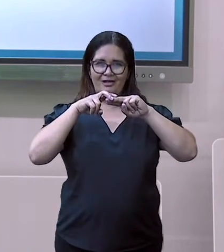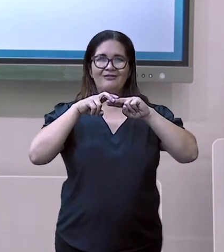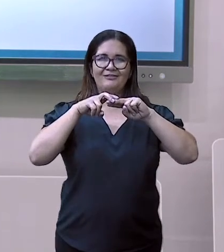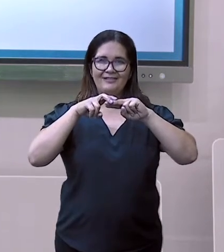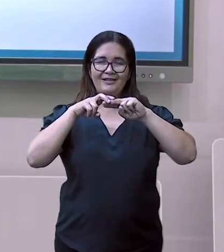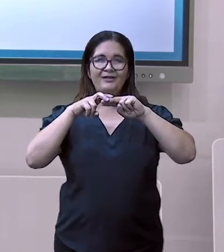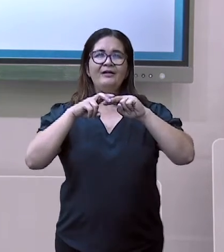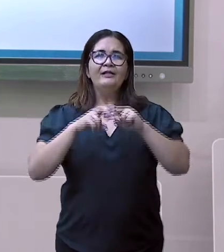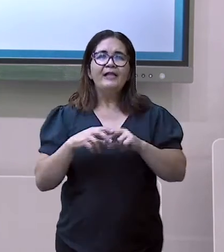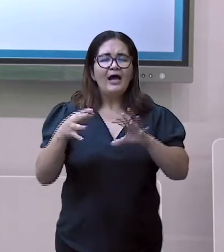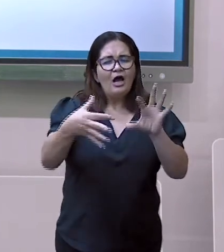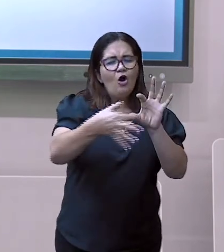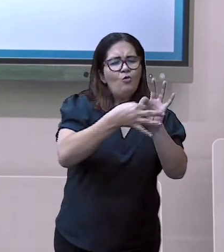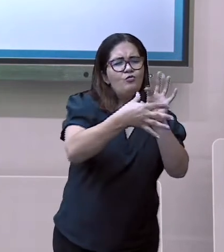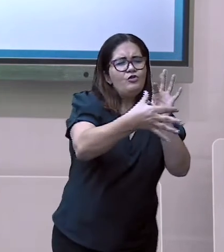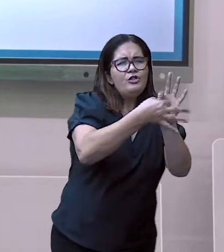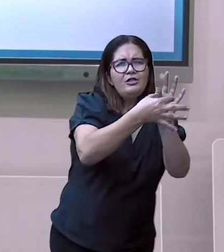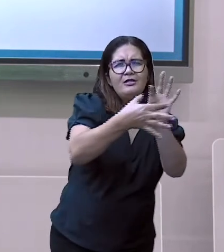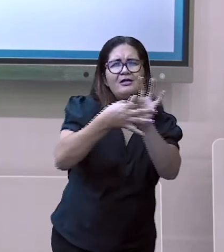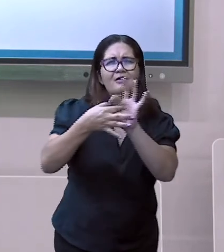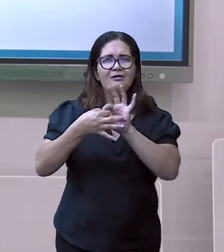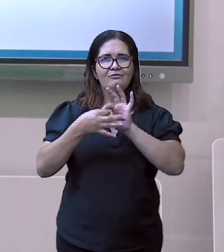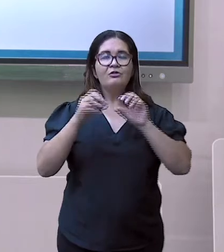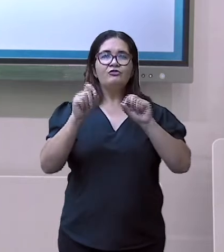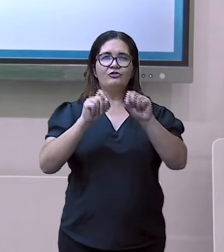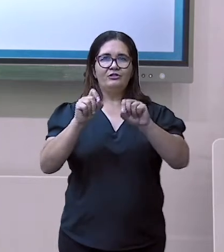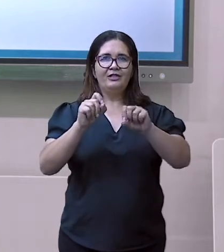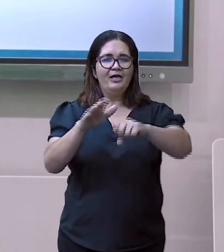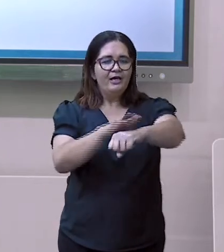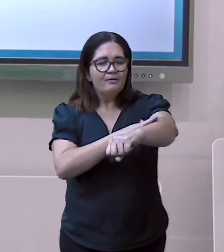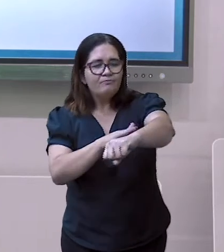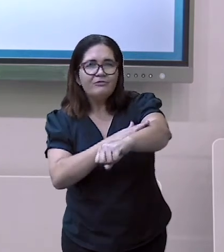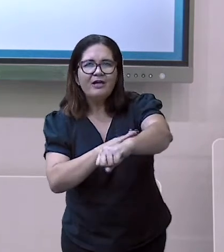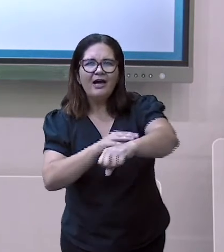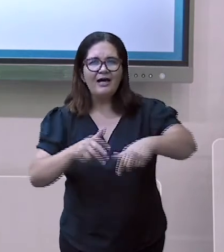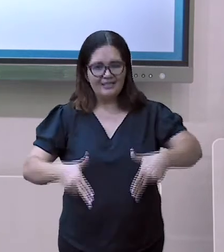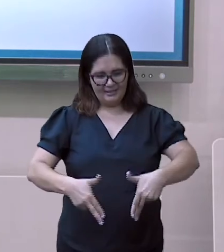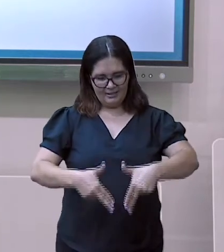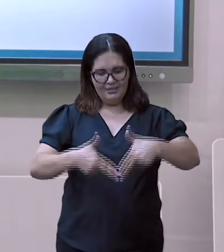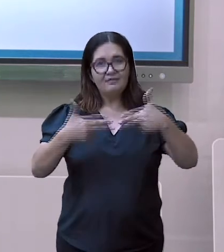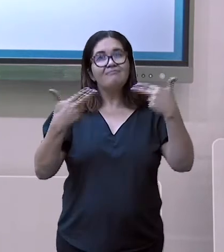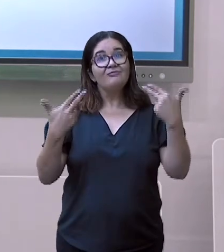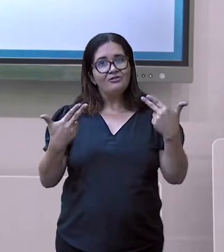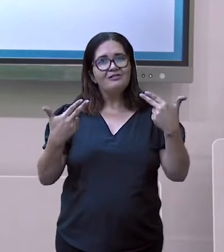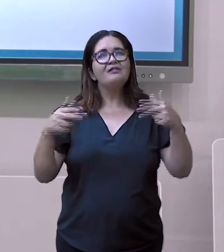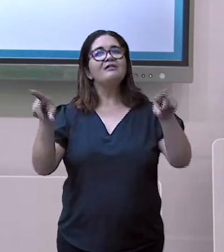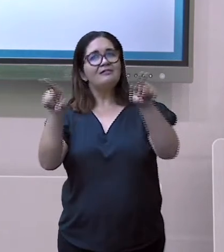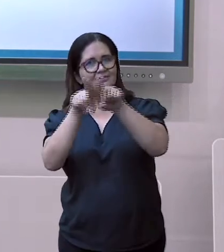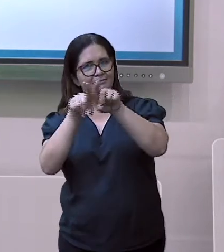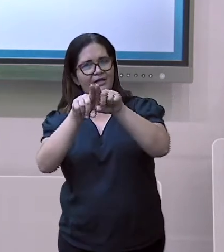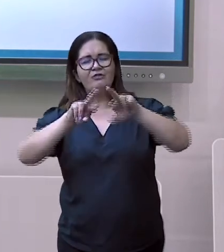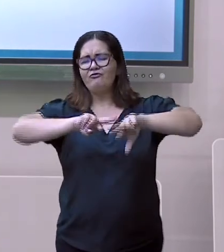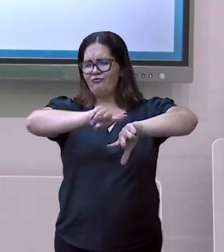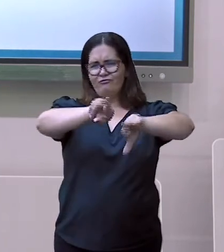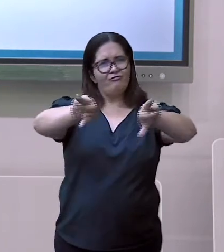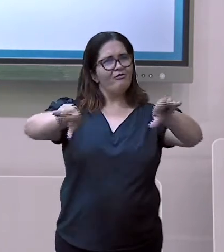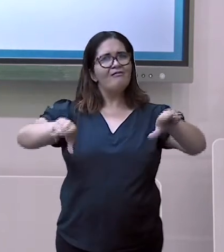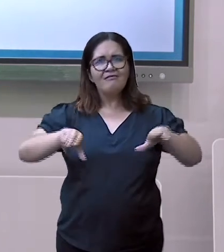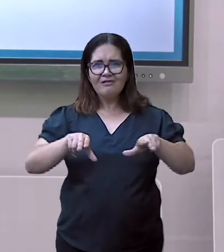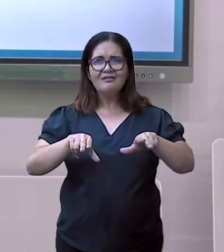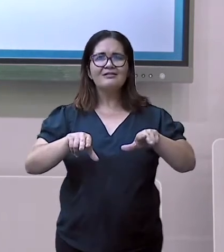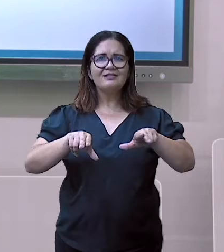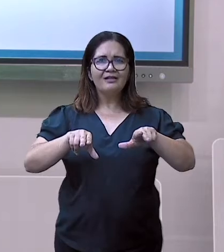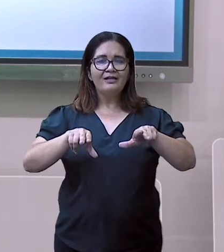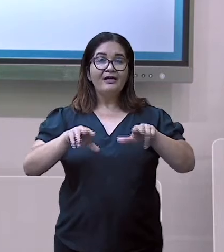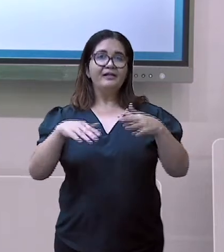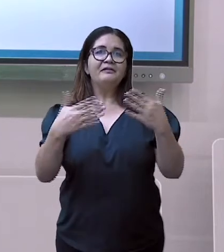miscigenação é o processo gerado a partir da mistura entre diferentes etnias. Os seres